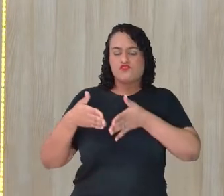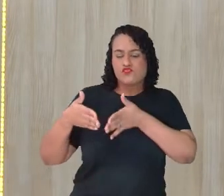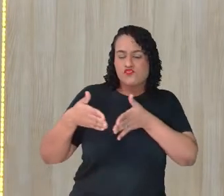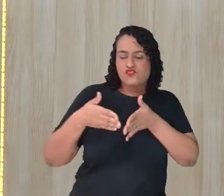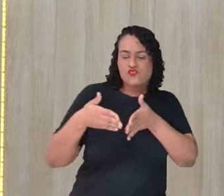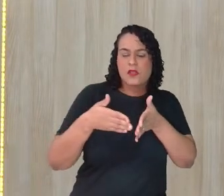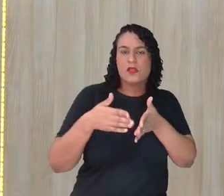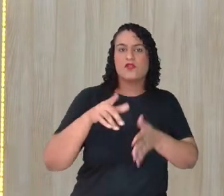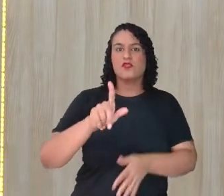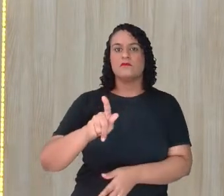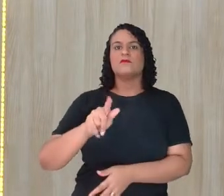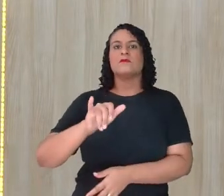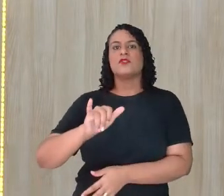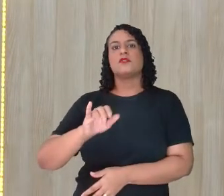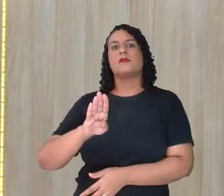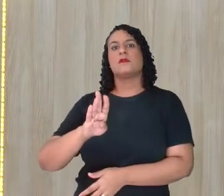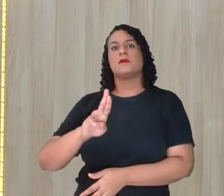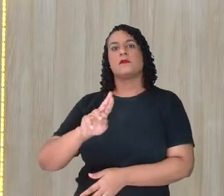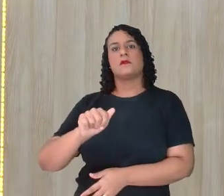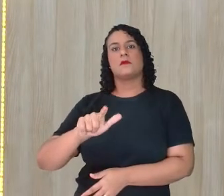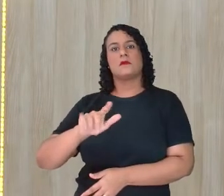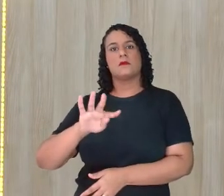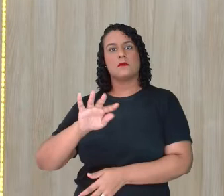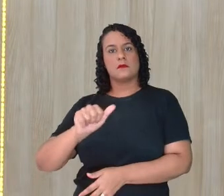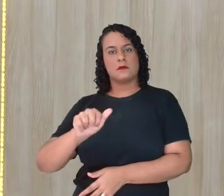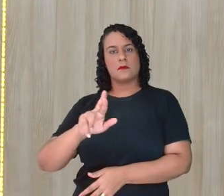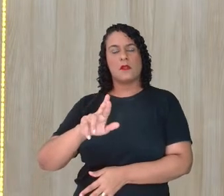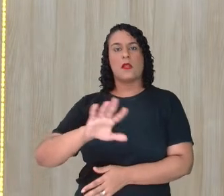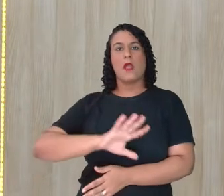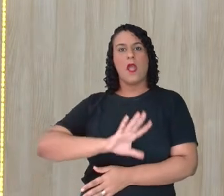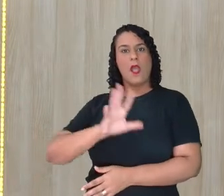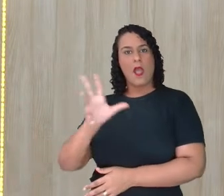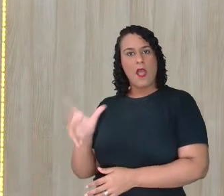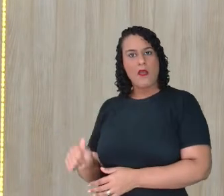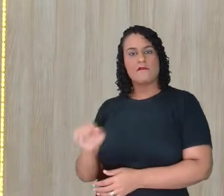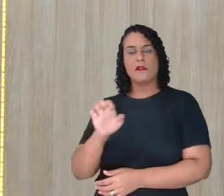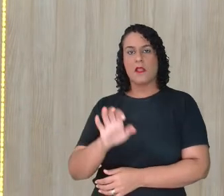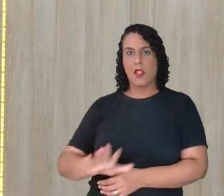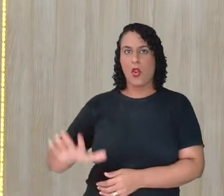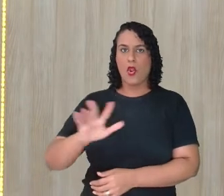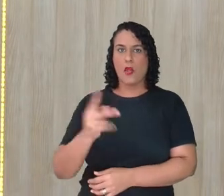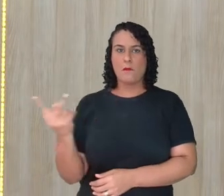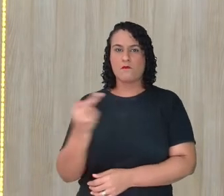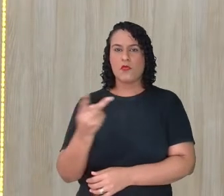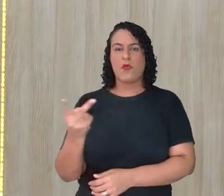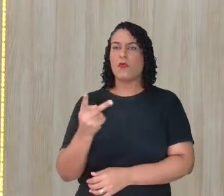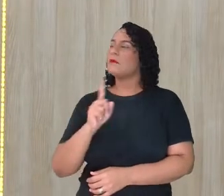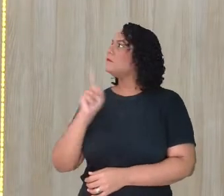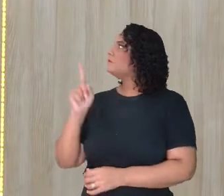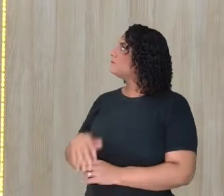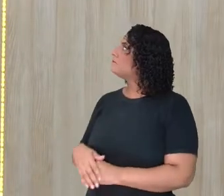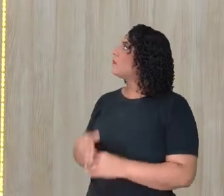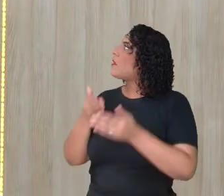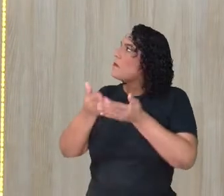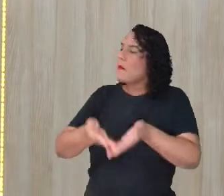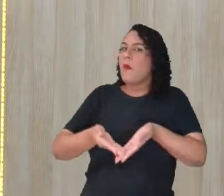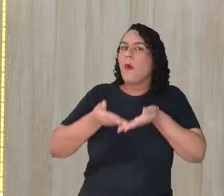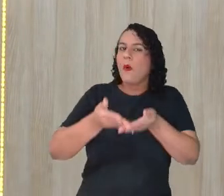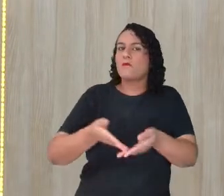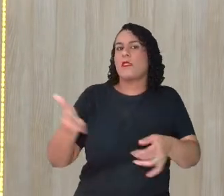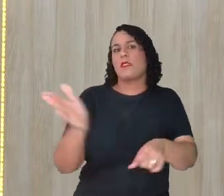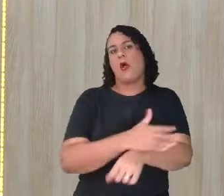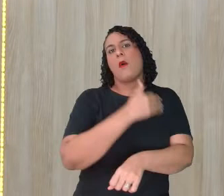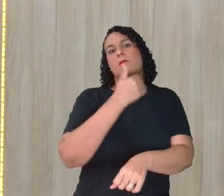esse estreito aqui, ó, África, Europa. Então, foi por aqui que os muçulmanos chegaram, né, e dominaram esse